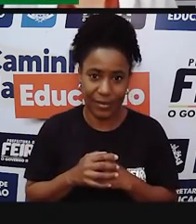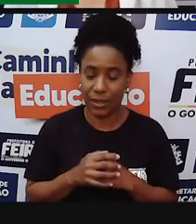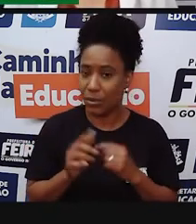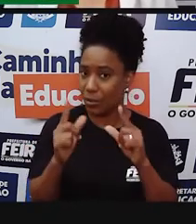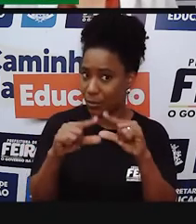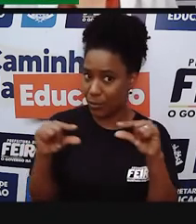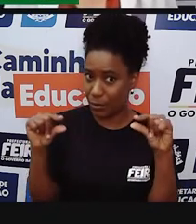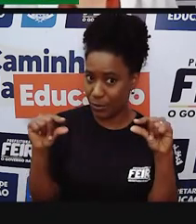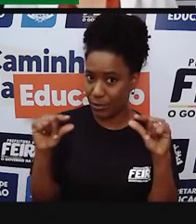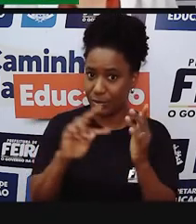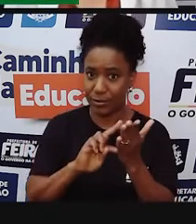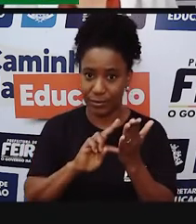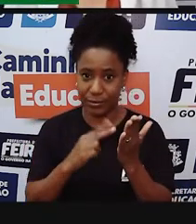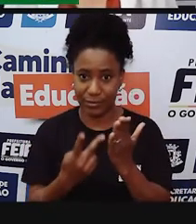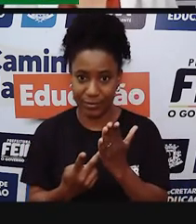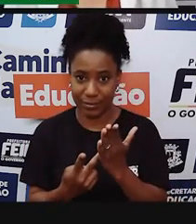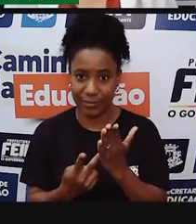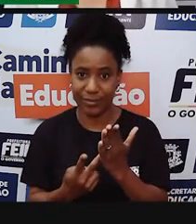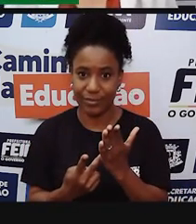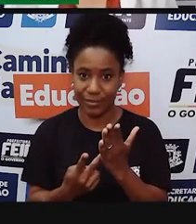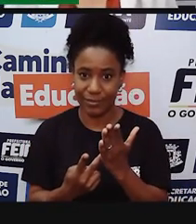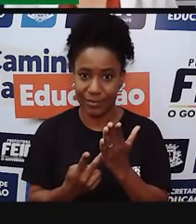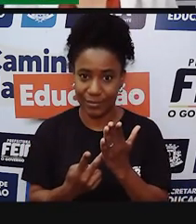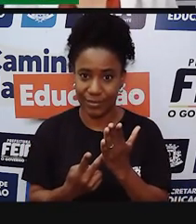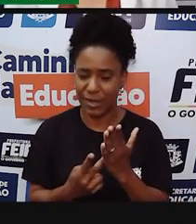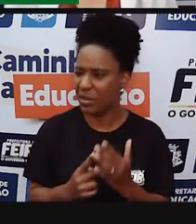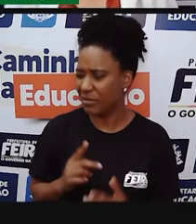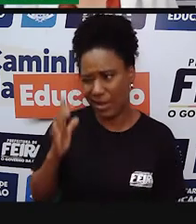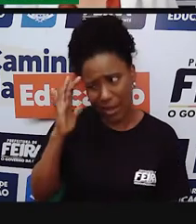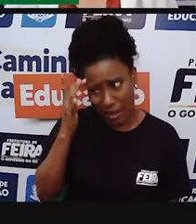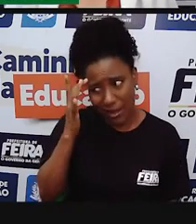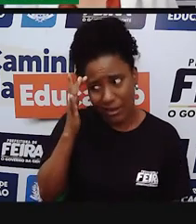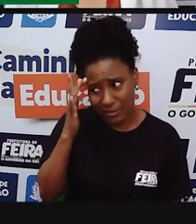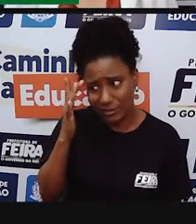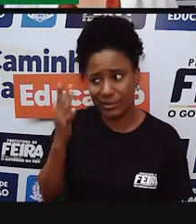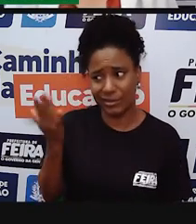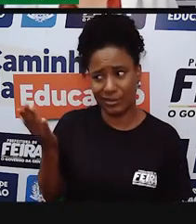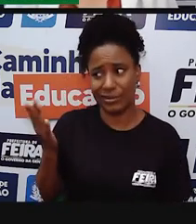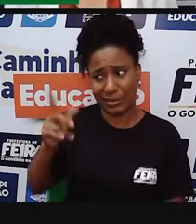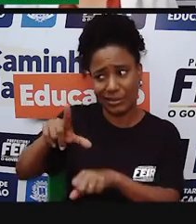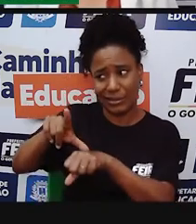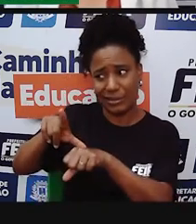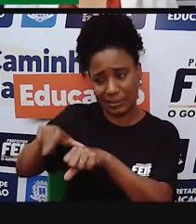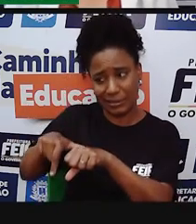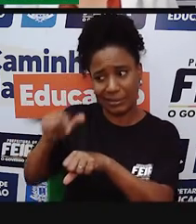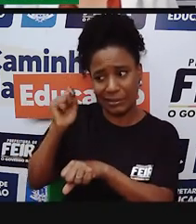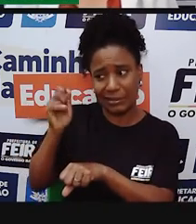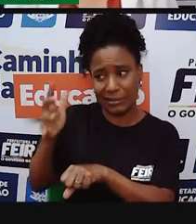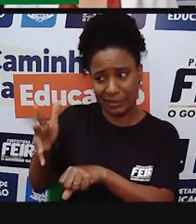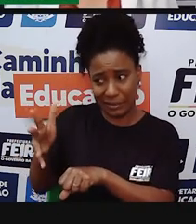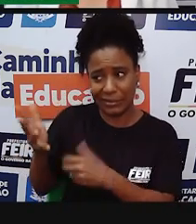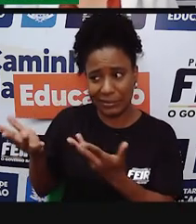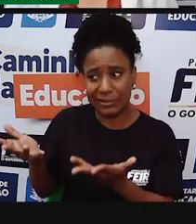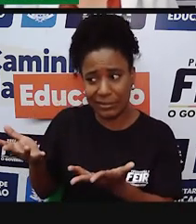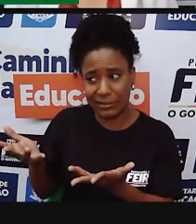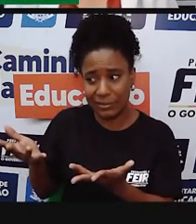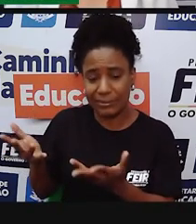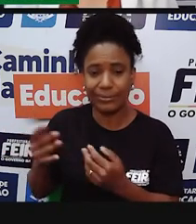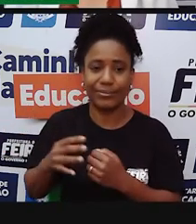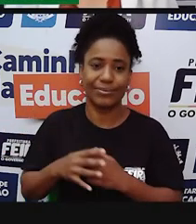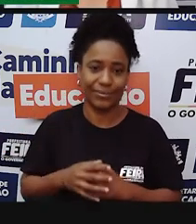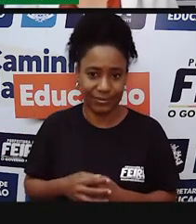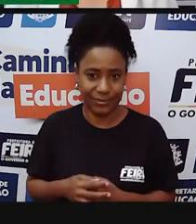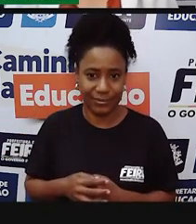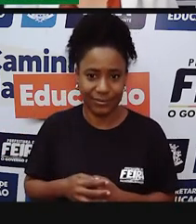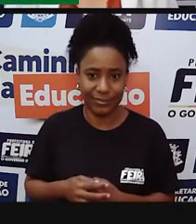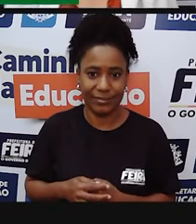você não acha que é aqui você não acha que está tarde Olha o quê aí ó a Claro que em outros contextos é outra definição